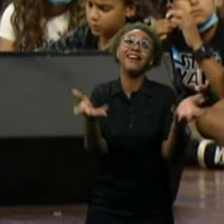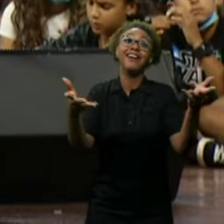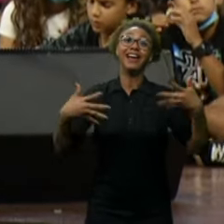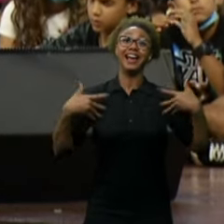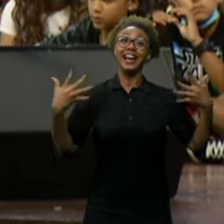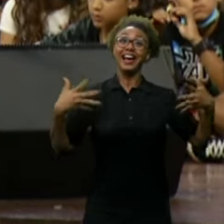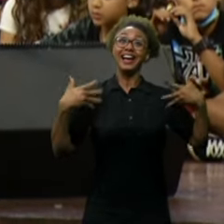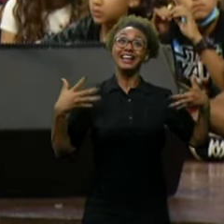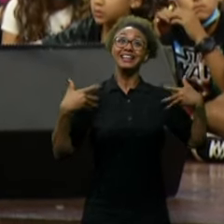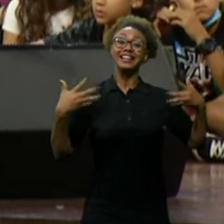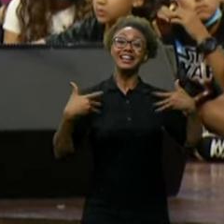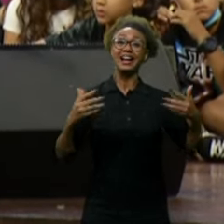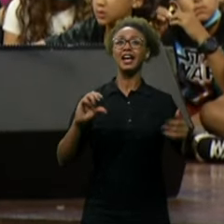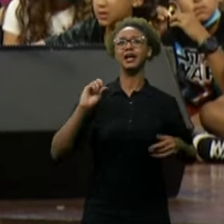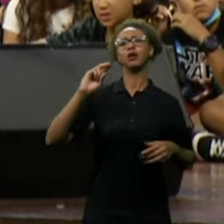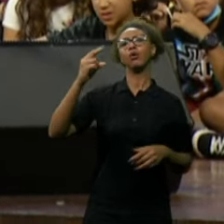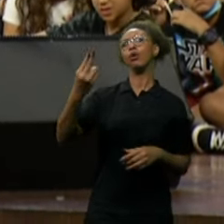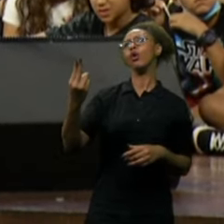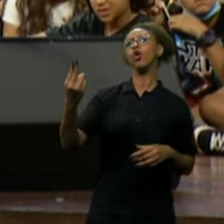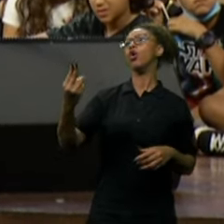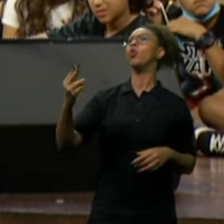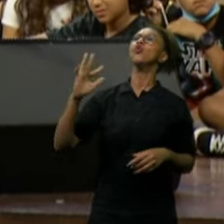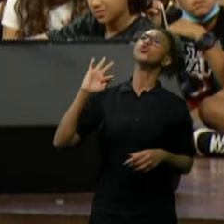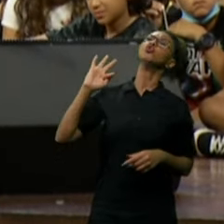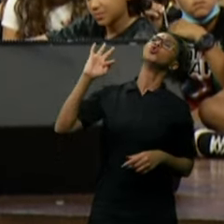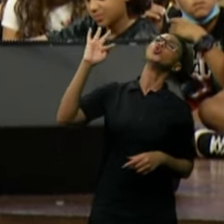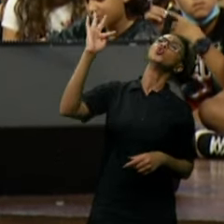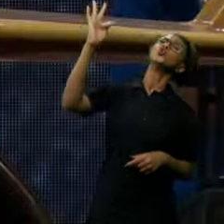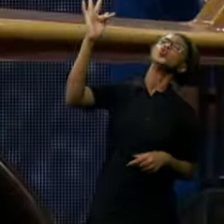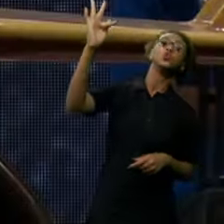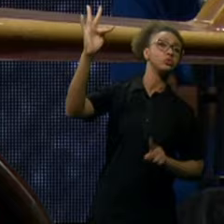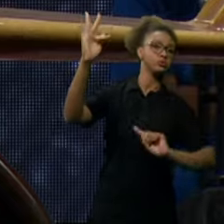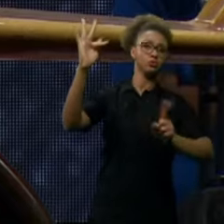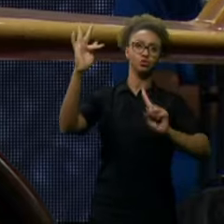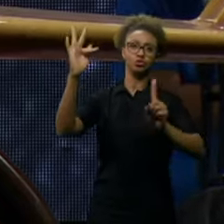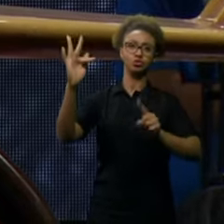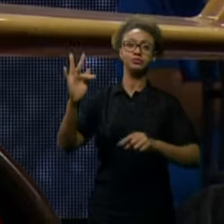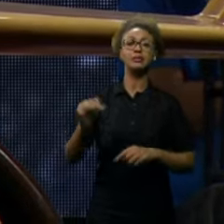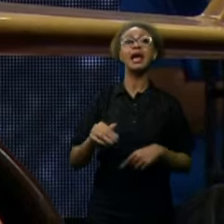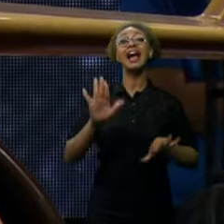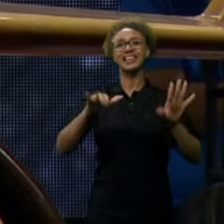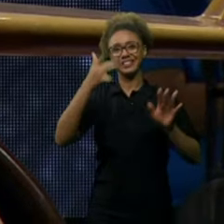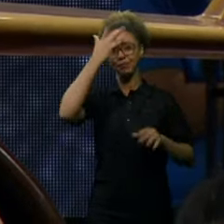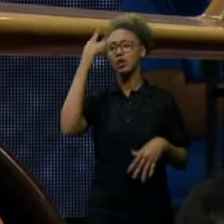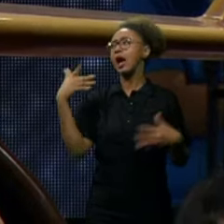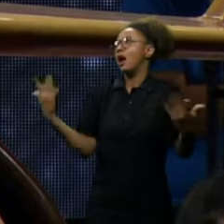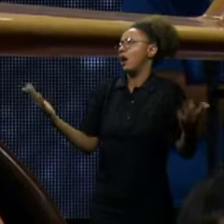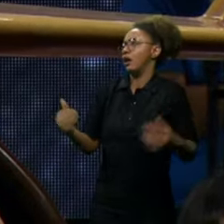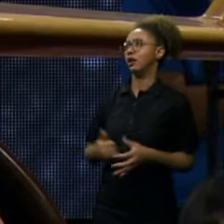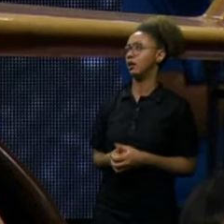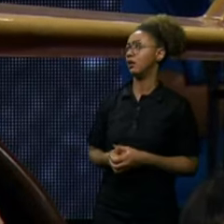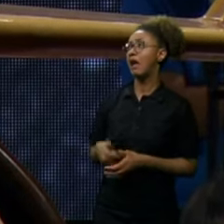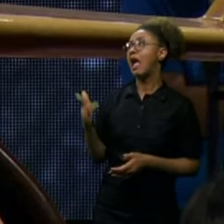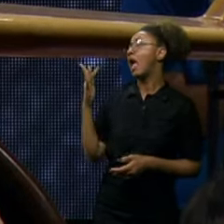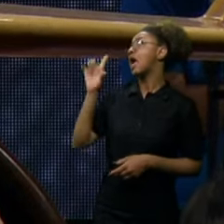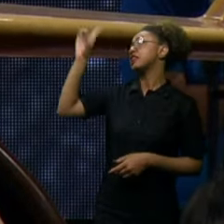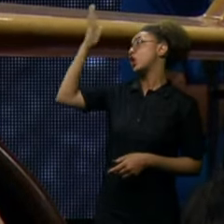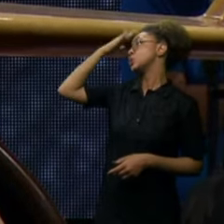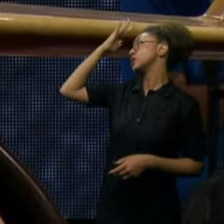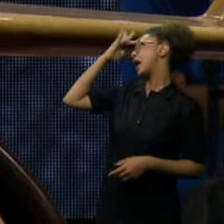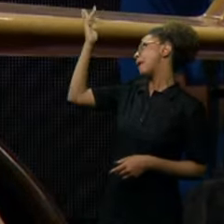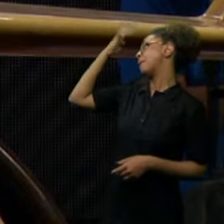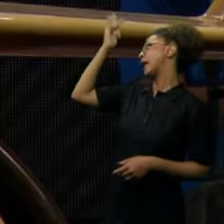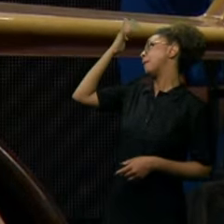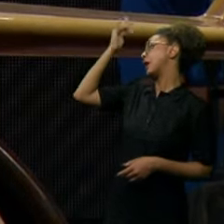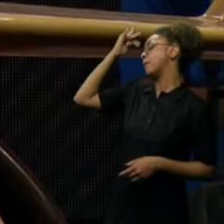de ânimo ou não Profético distante não tem que diz assim a Camila mas o amanhã a Deus pertence